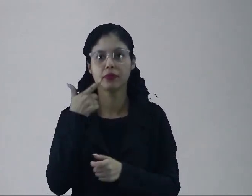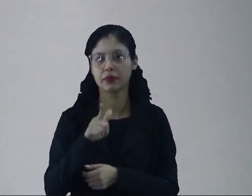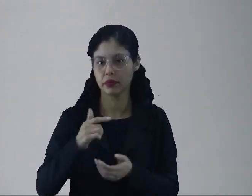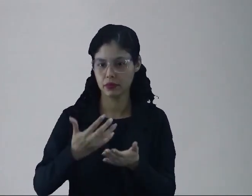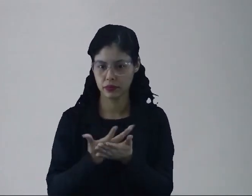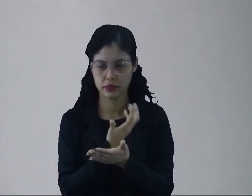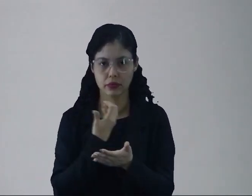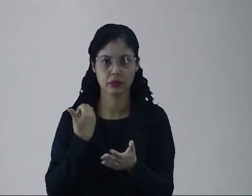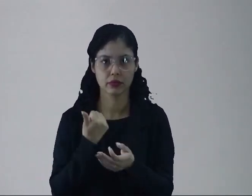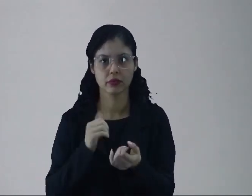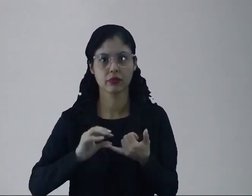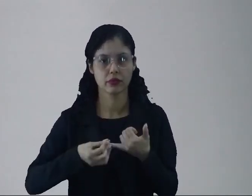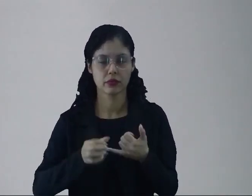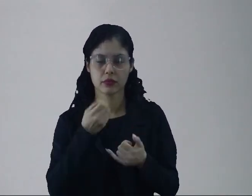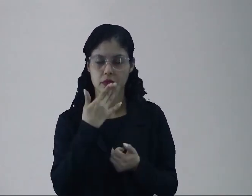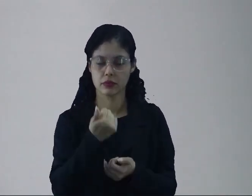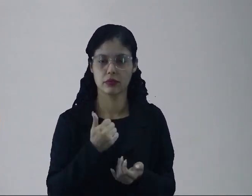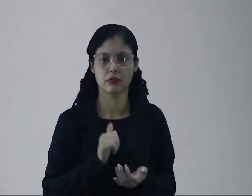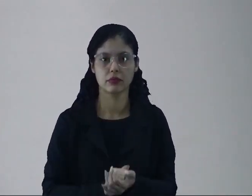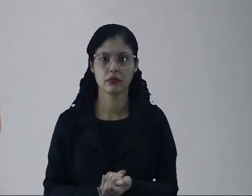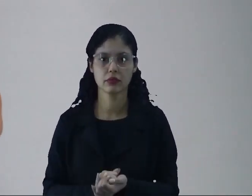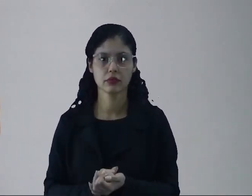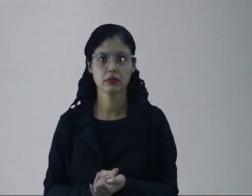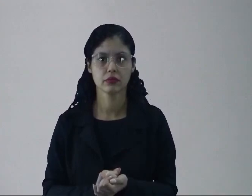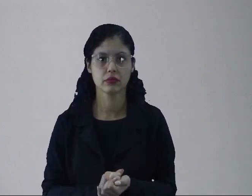conseguiu tirar o sal do feijão. Tudo bem?